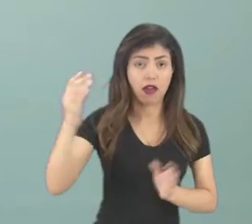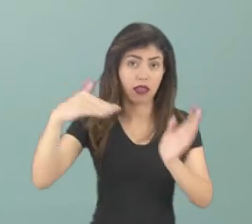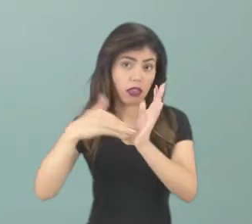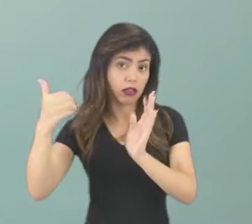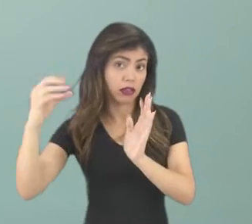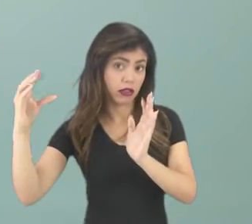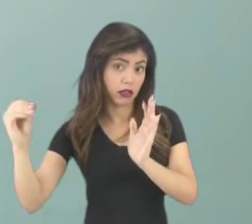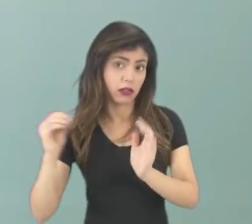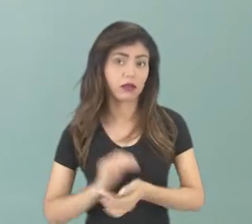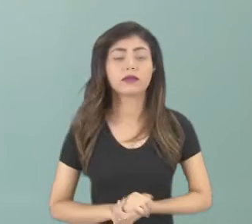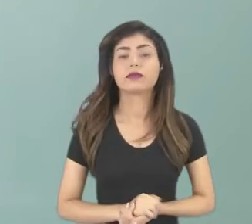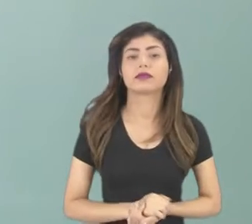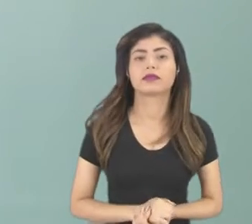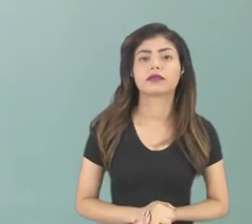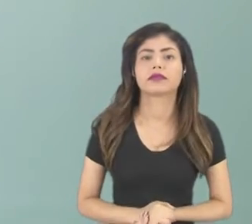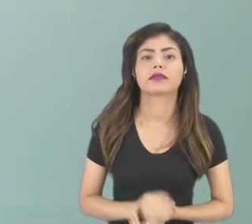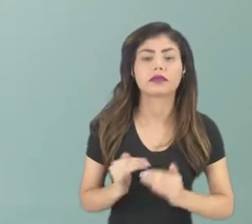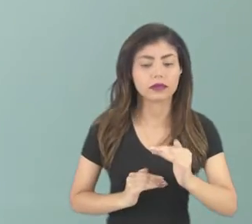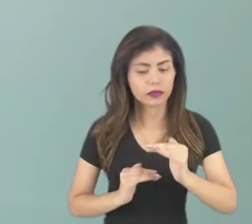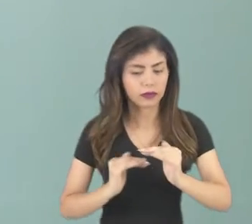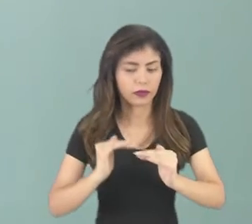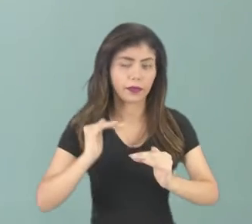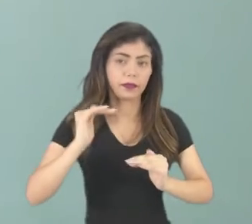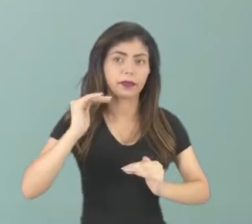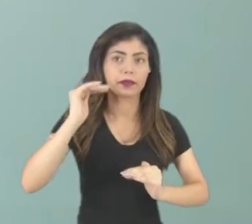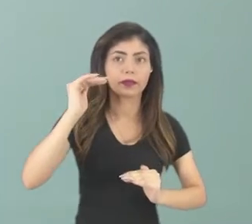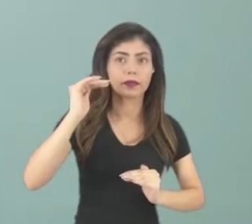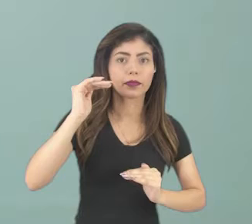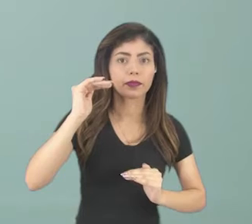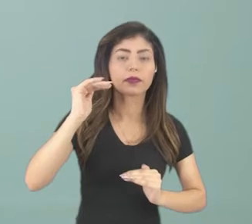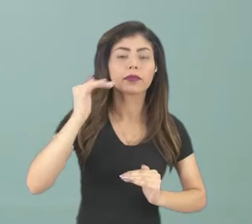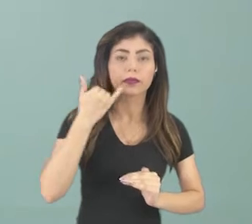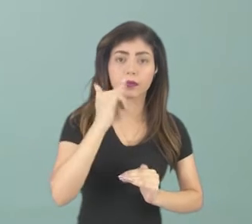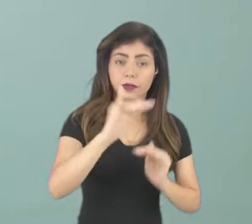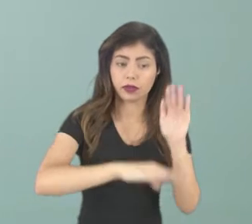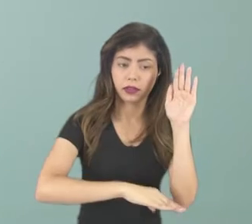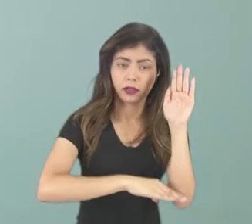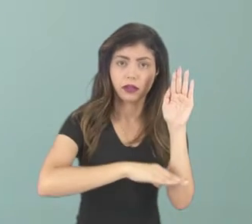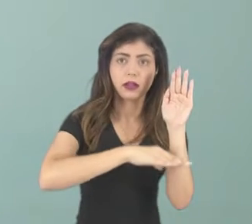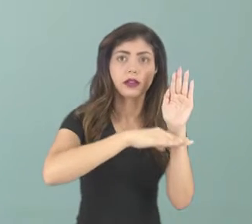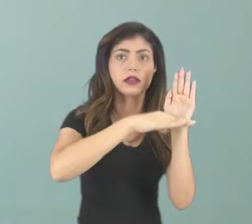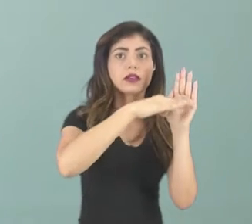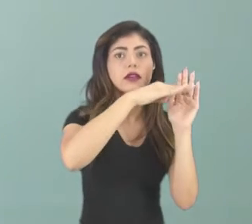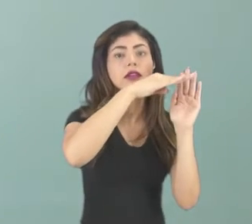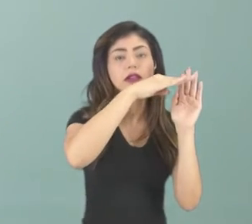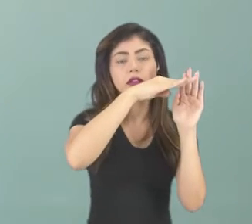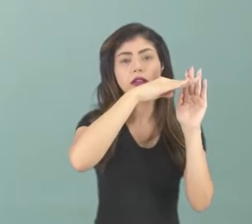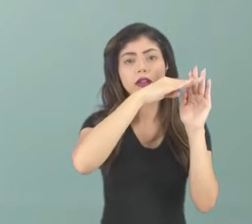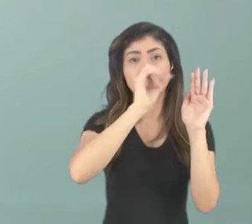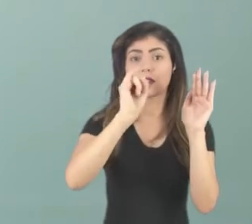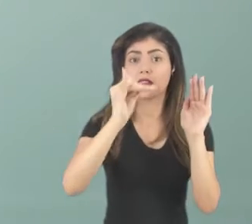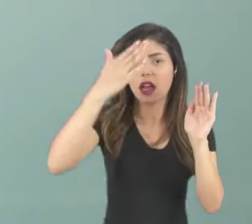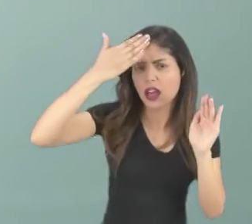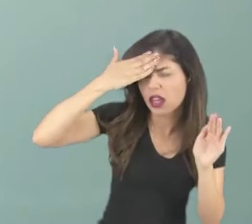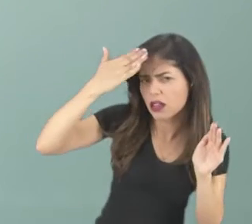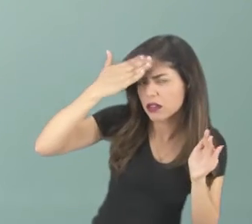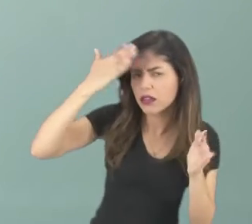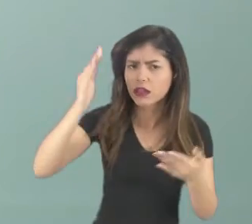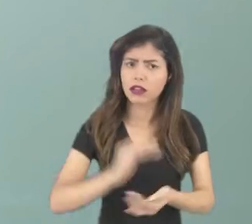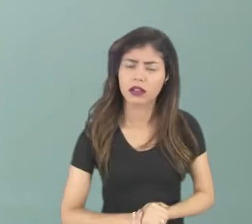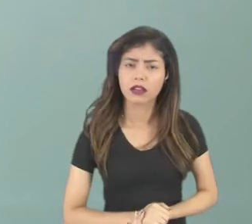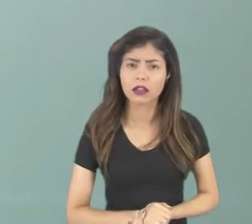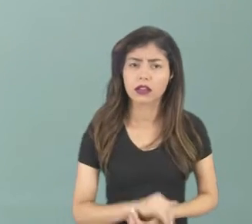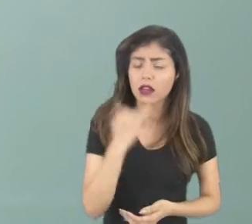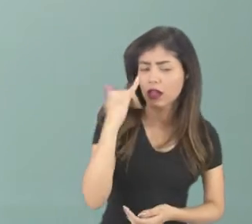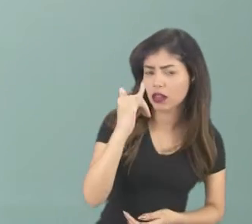da energia térmica nesse aumento dessa energia térmica se a gente se compreende Como